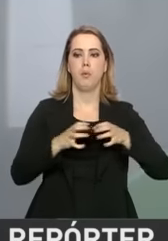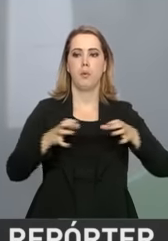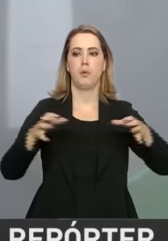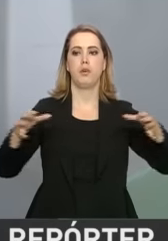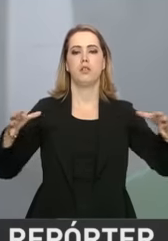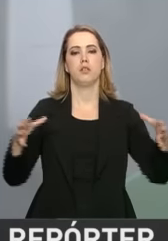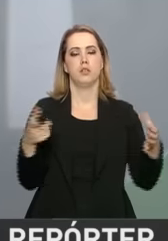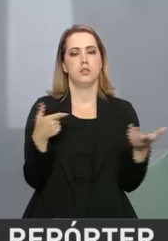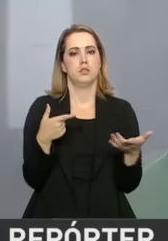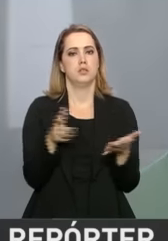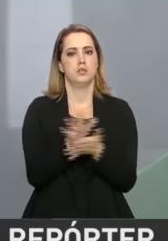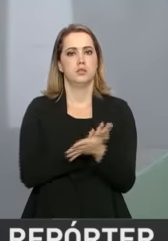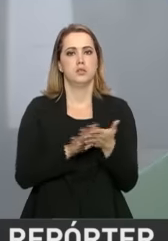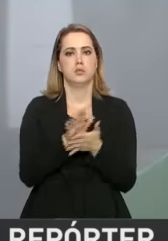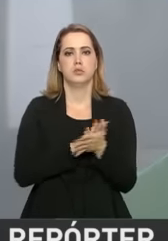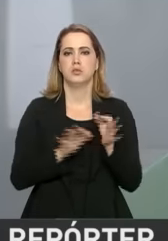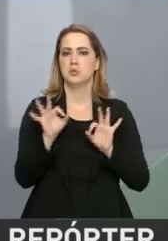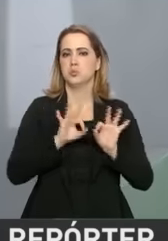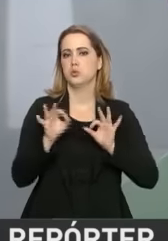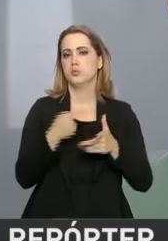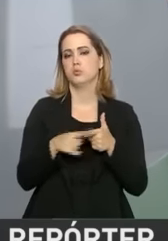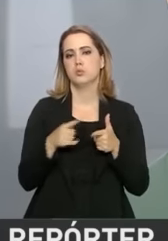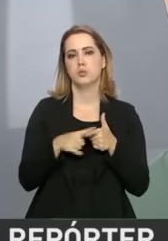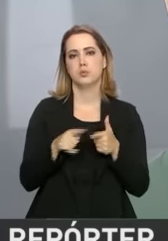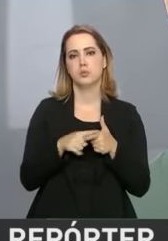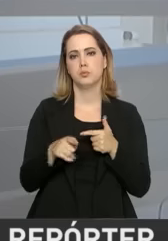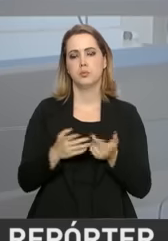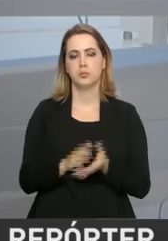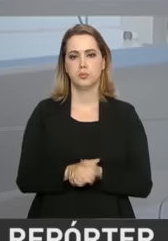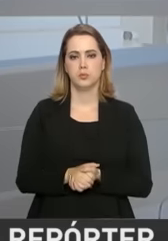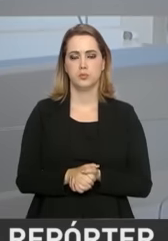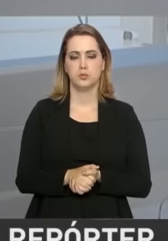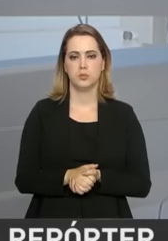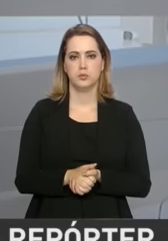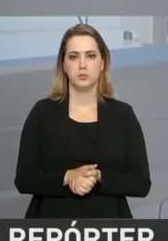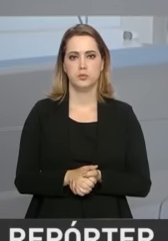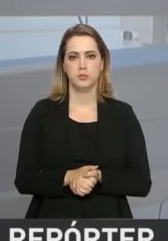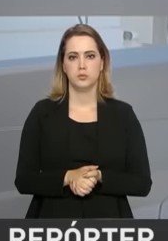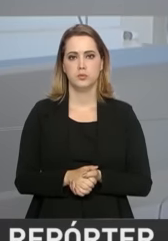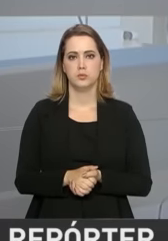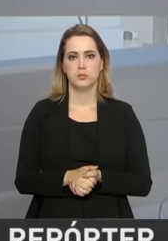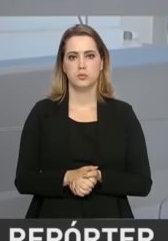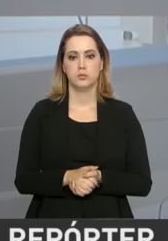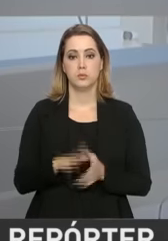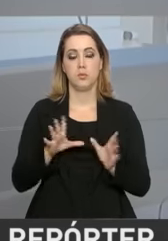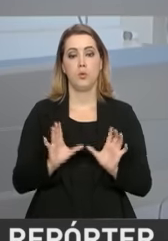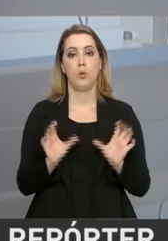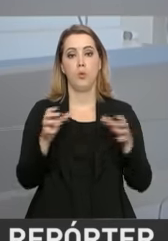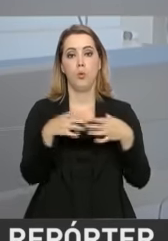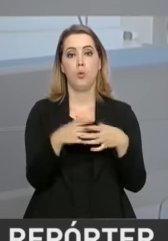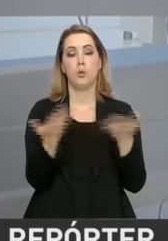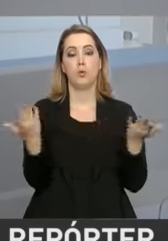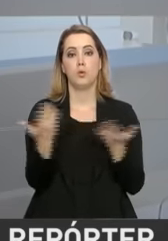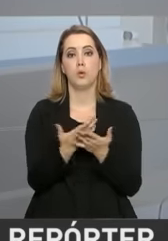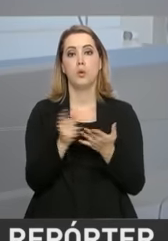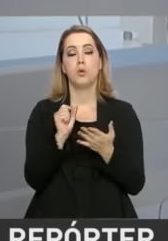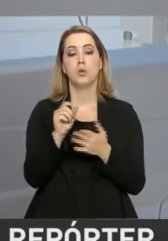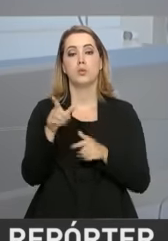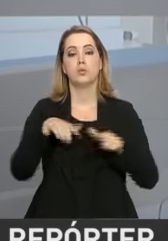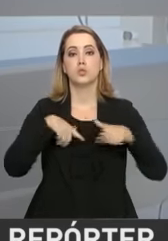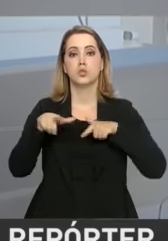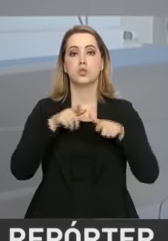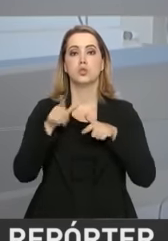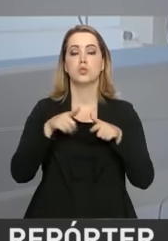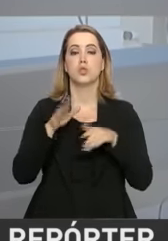ter muitos percalços assim, durante o caminho. A notícia agora é para uma categoria tradicional de trabalhadores,